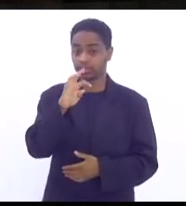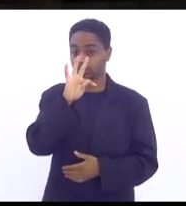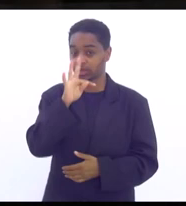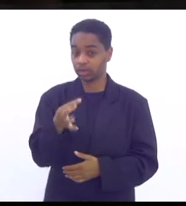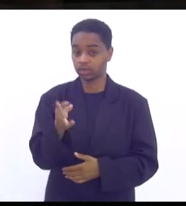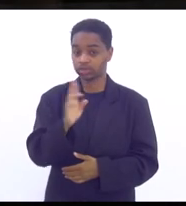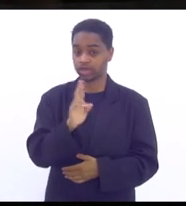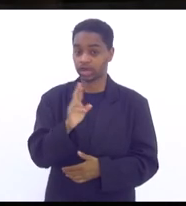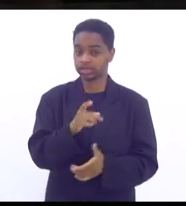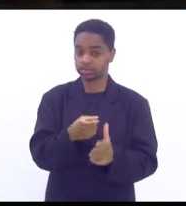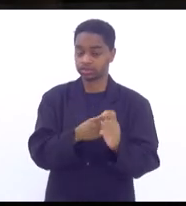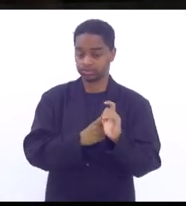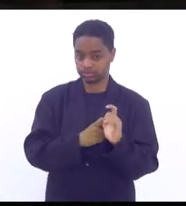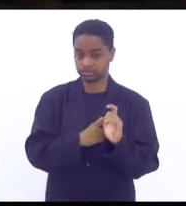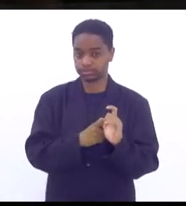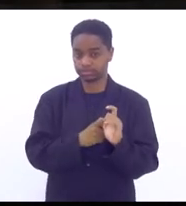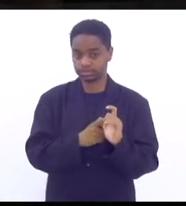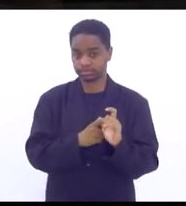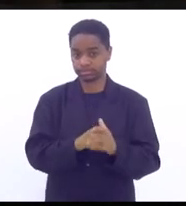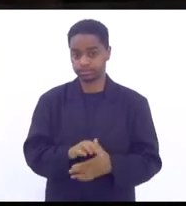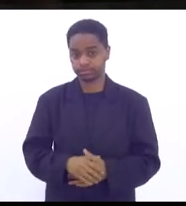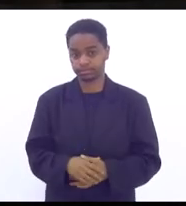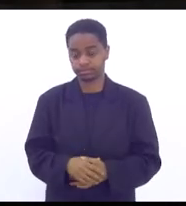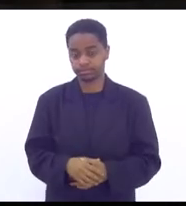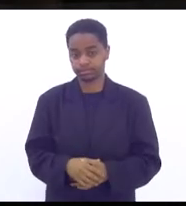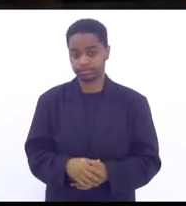na dívida ativa. E